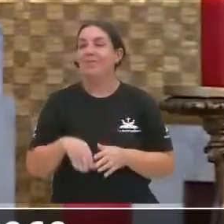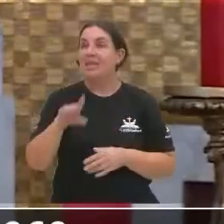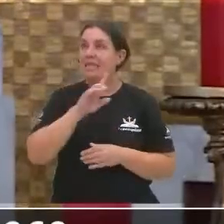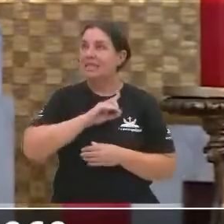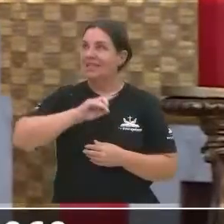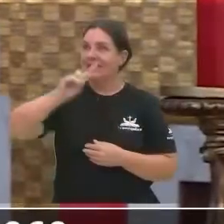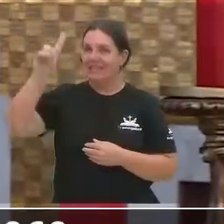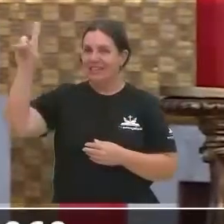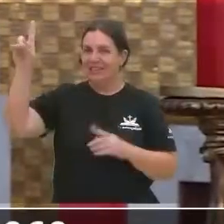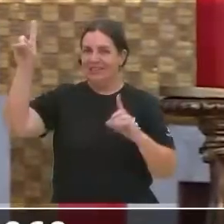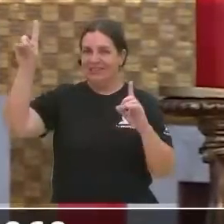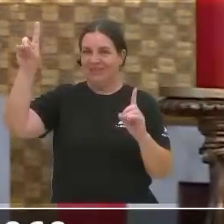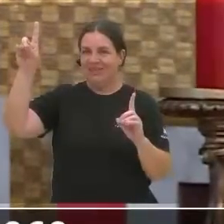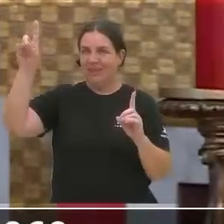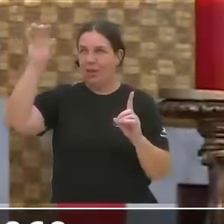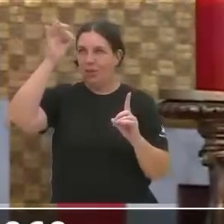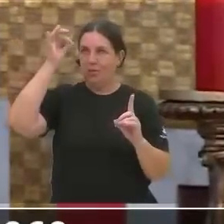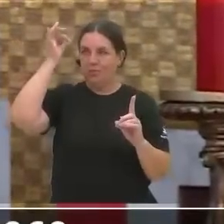se encarna